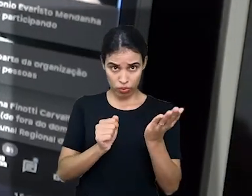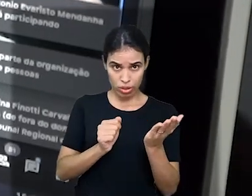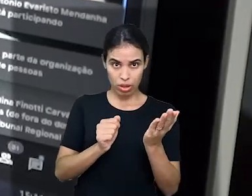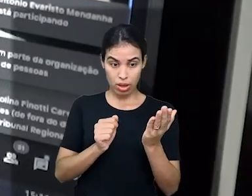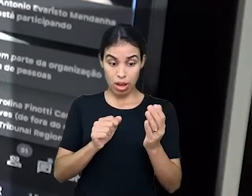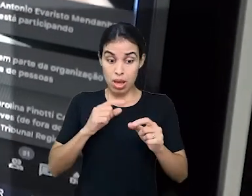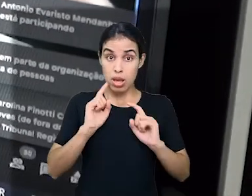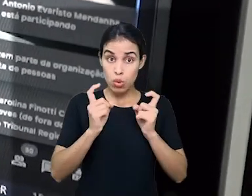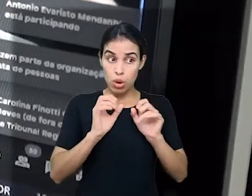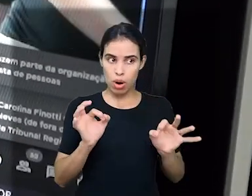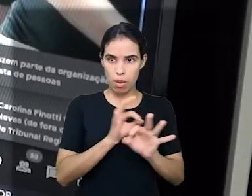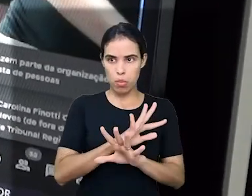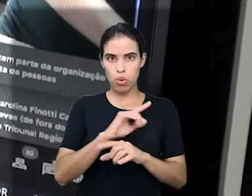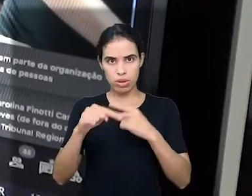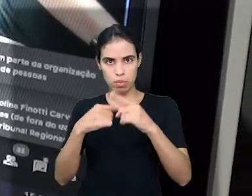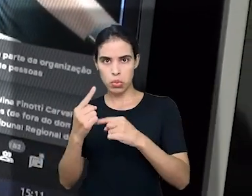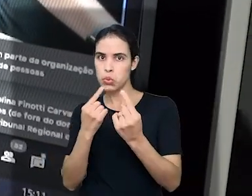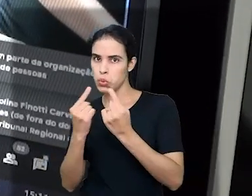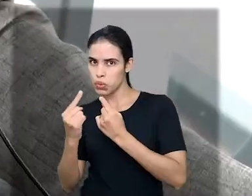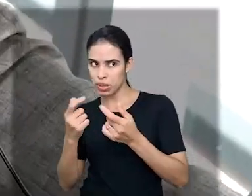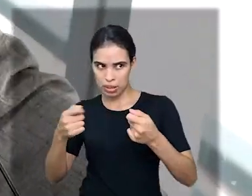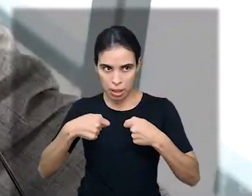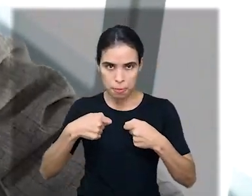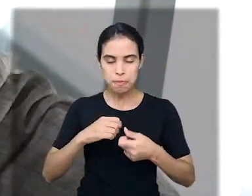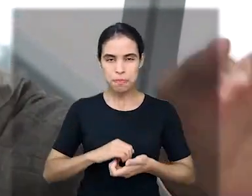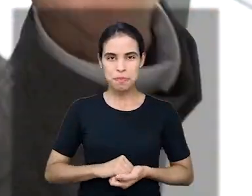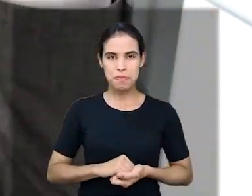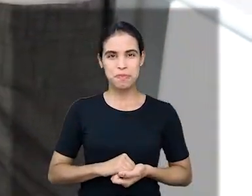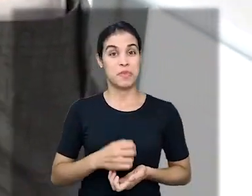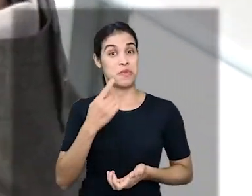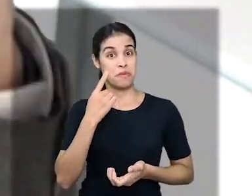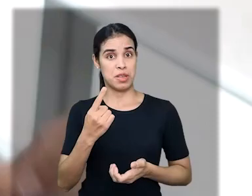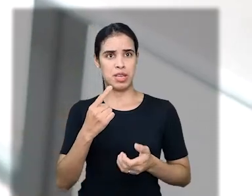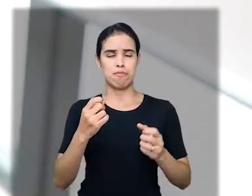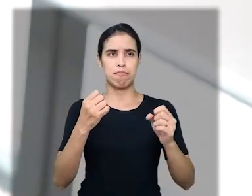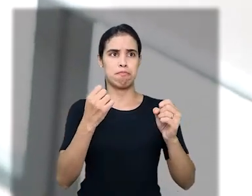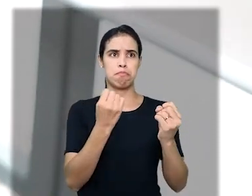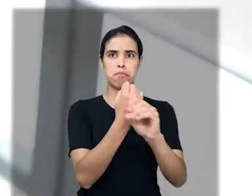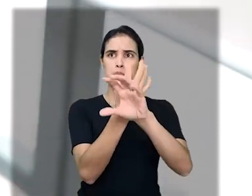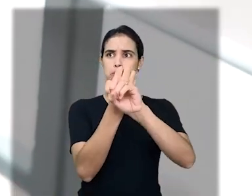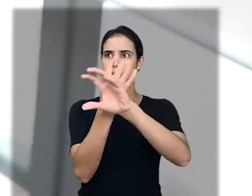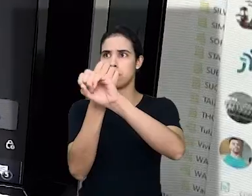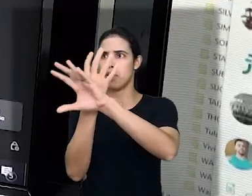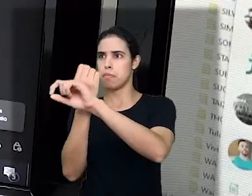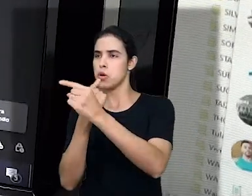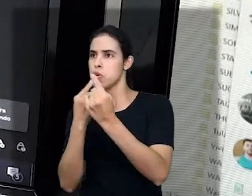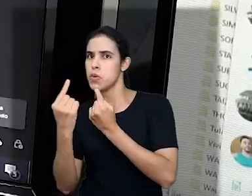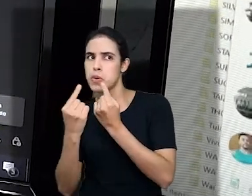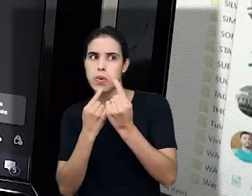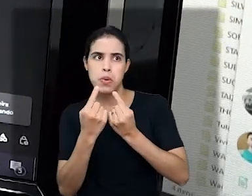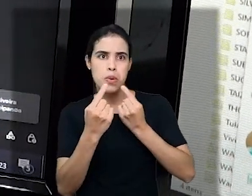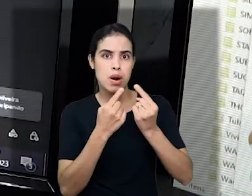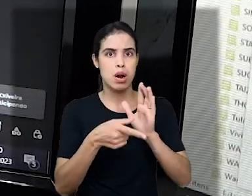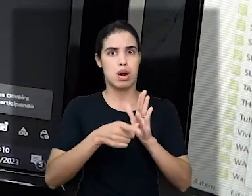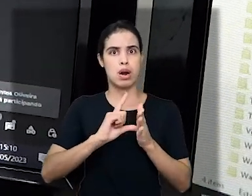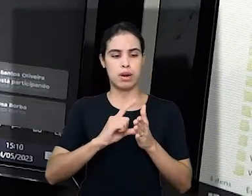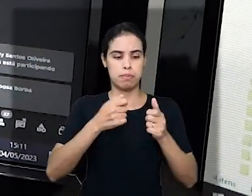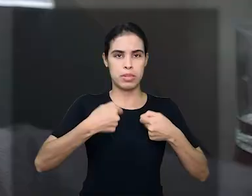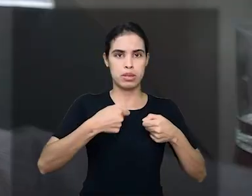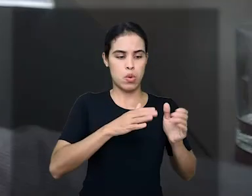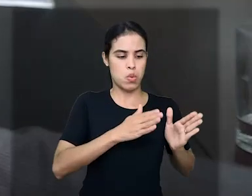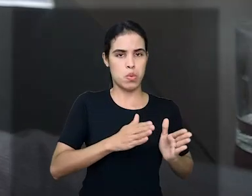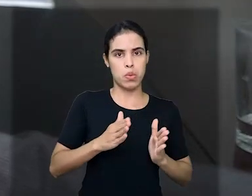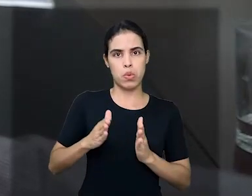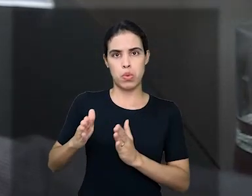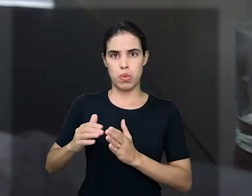aqui dessa nossa videoconferência. É, para se comunicar com tanta gente ao mesmo tempo, é importante ter um bom planejamento.